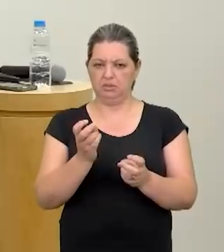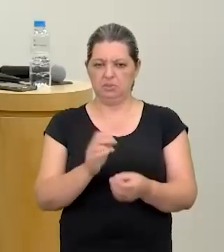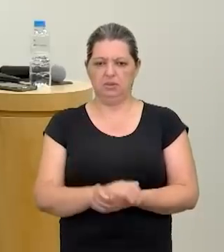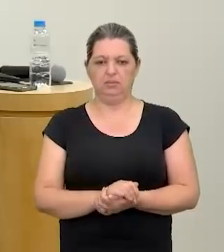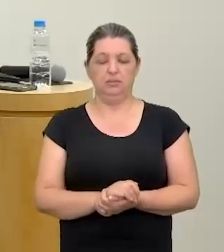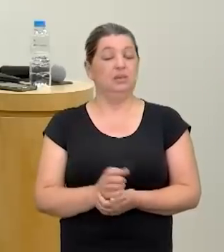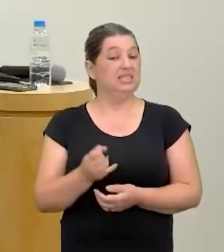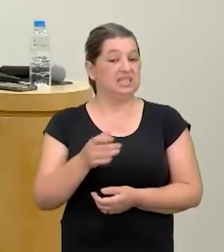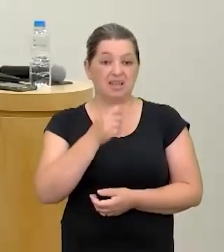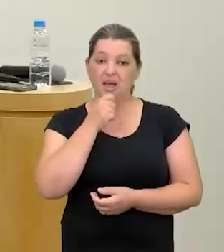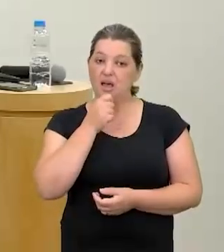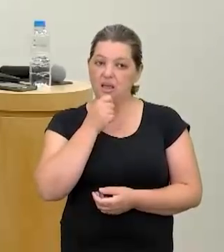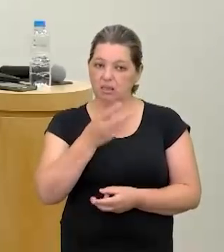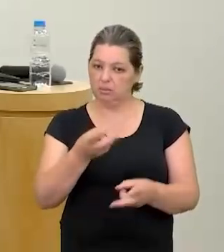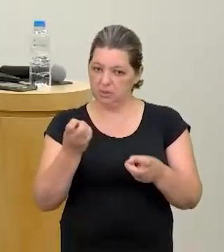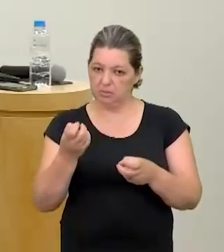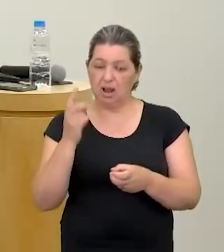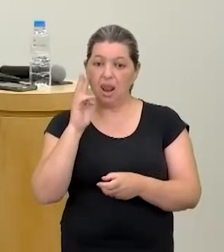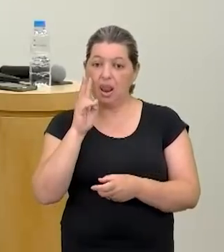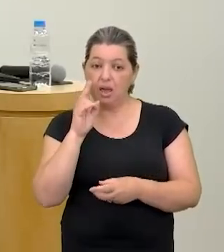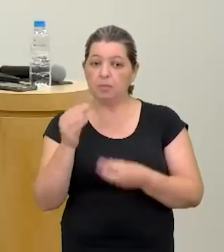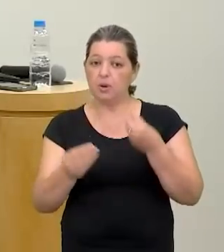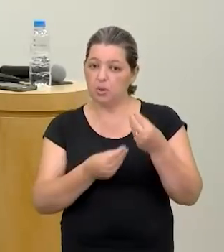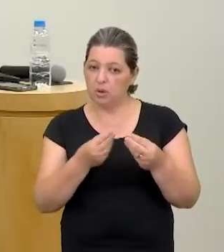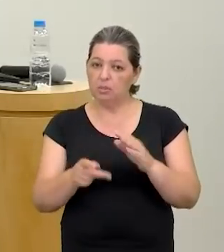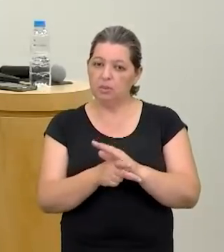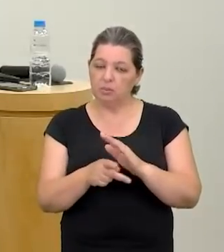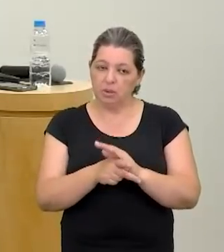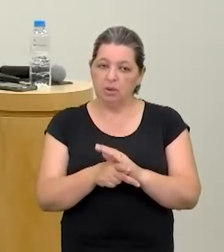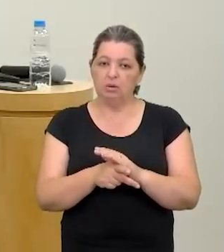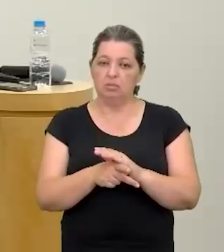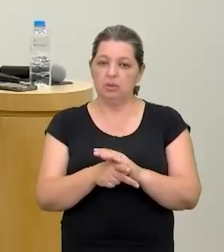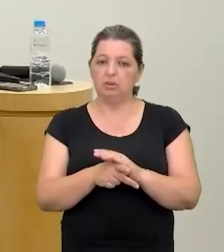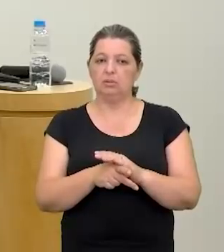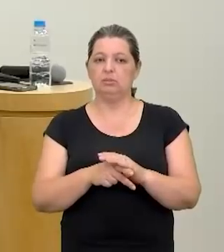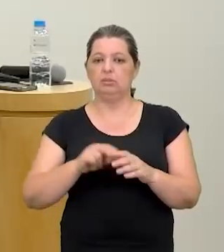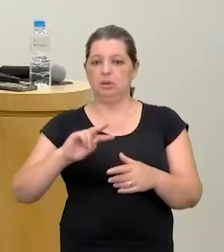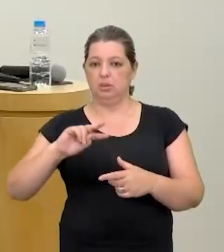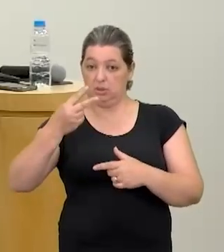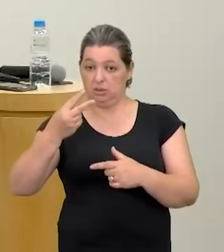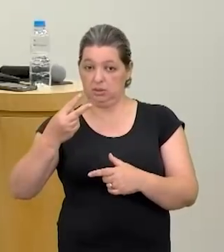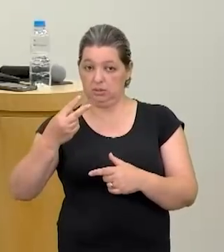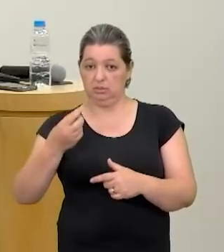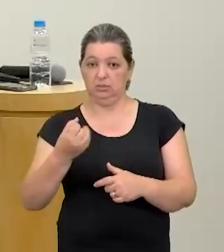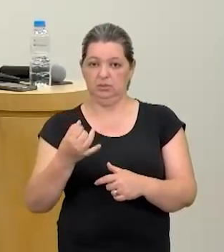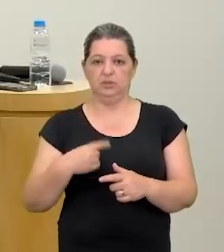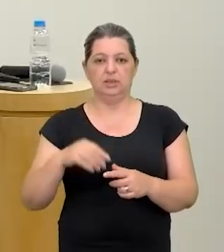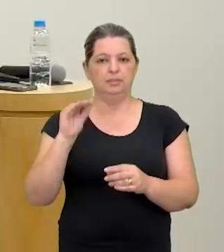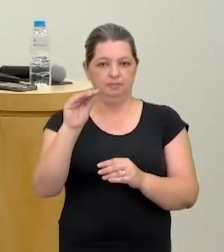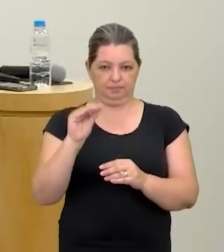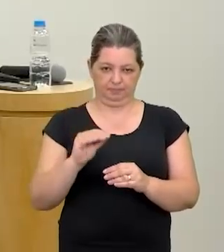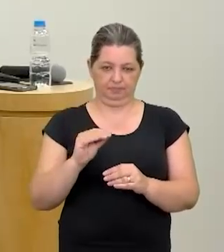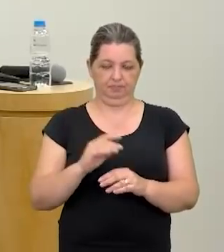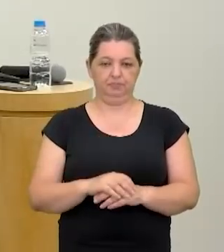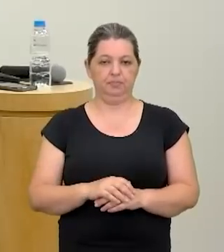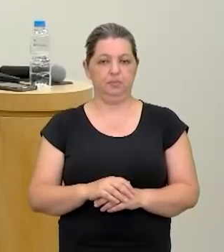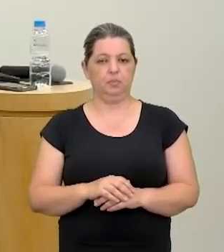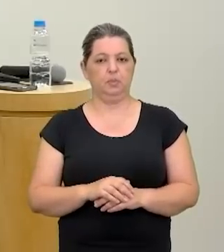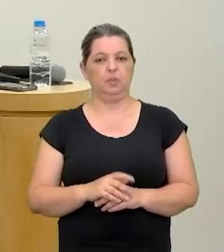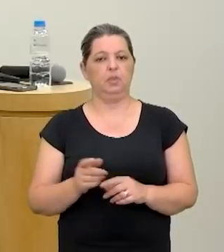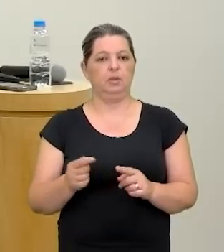não conseguiu perceber ainda, como faz? Lembra, você tem que ter um termo ao quadrado, outro termo ao quadrado, que esse você vai ter que pôr. E no meio você